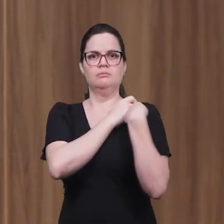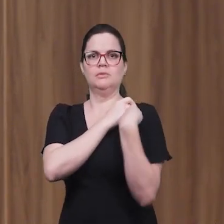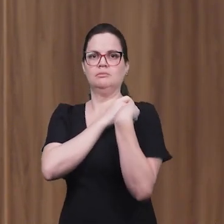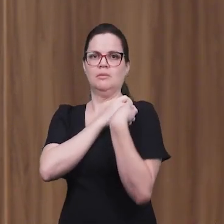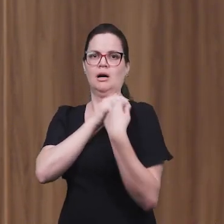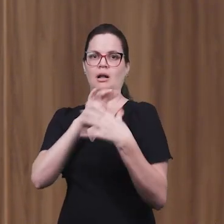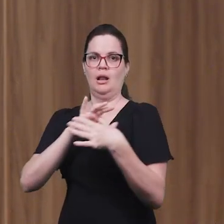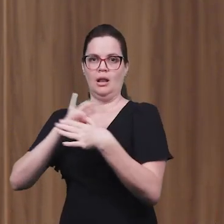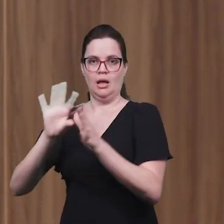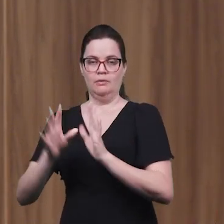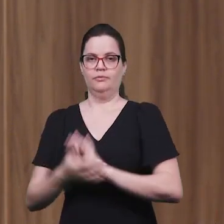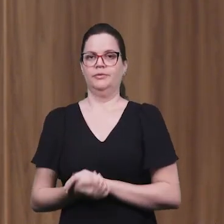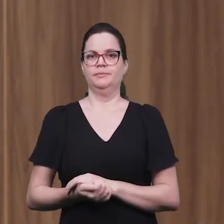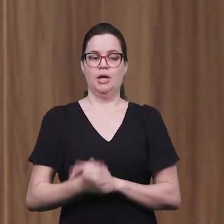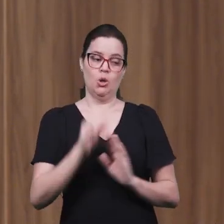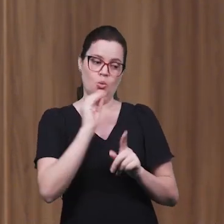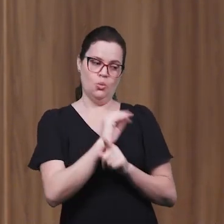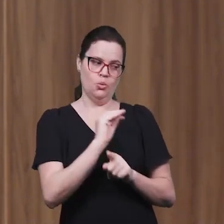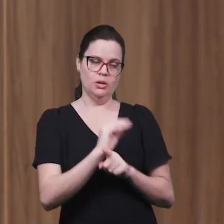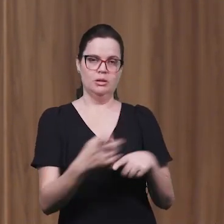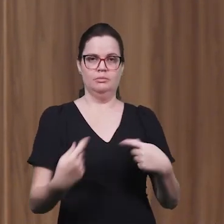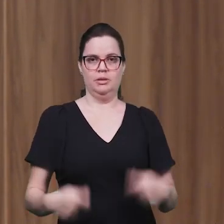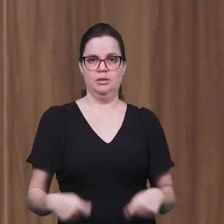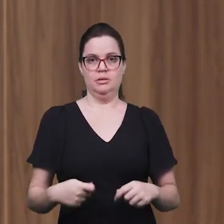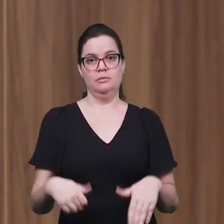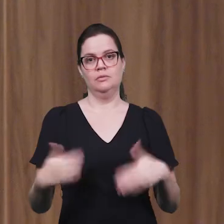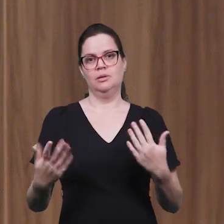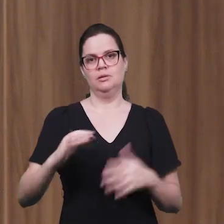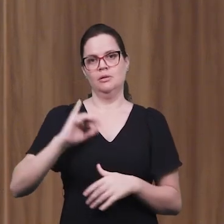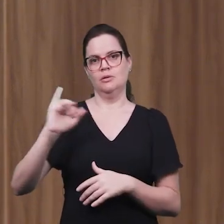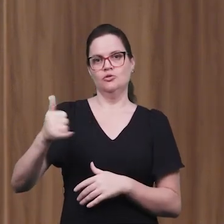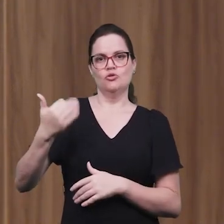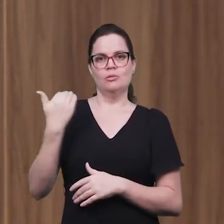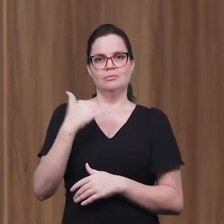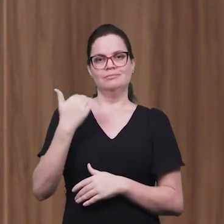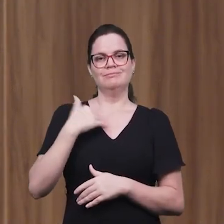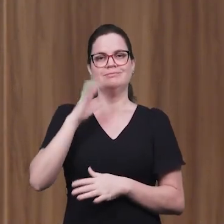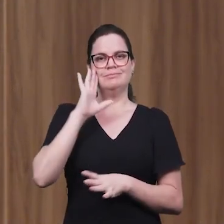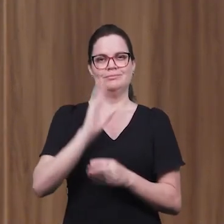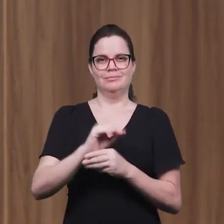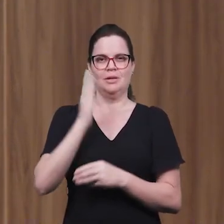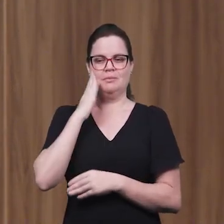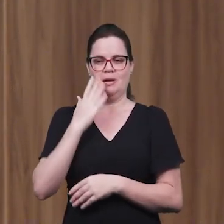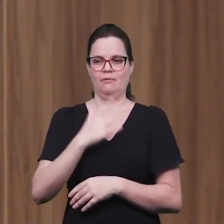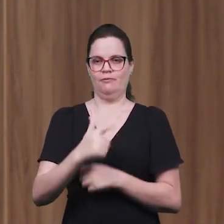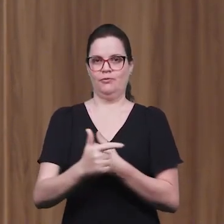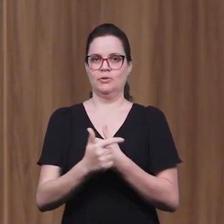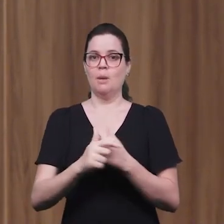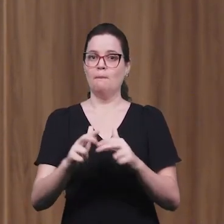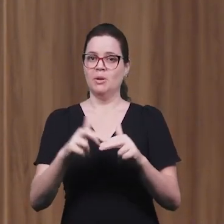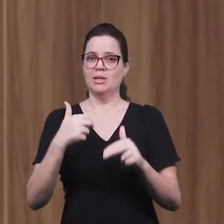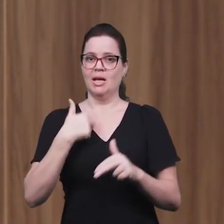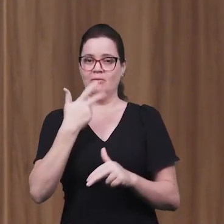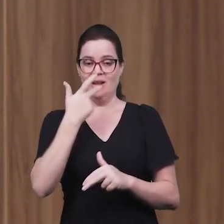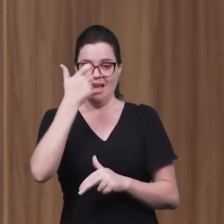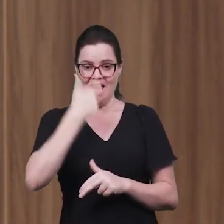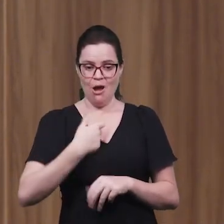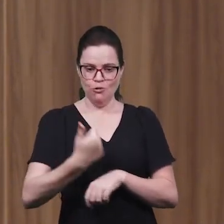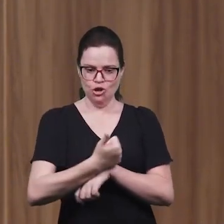João, ele sabia muito bem a sua função perante Jesus. Então, por isso que ele vai usar essa